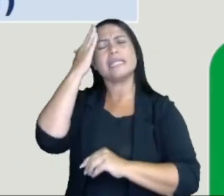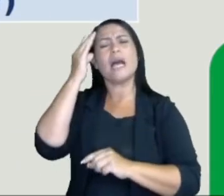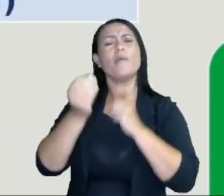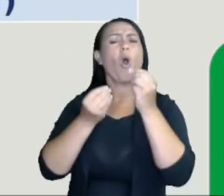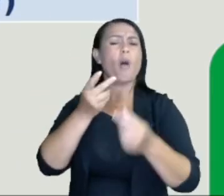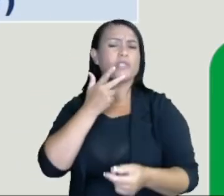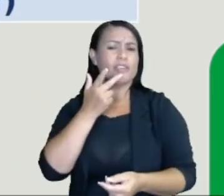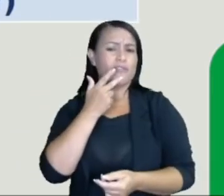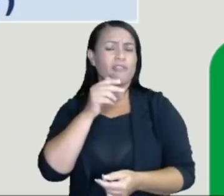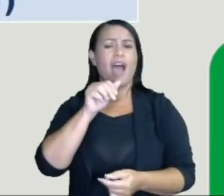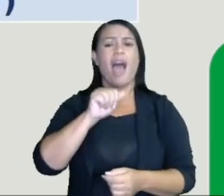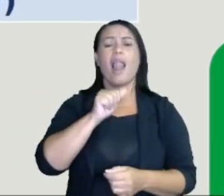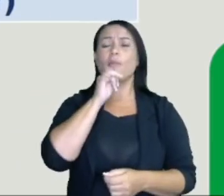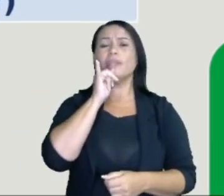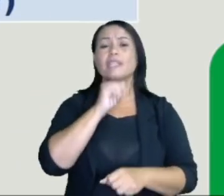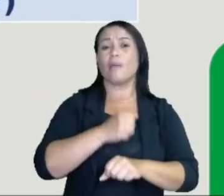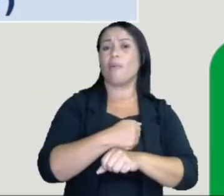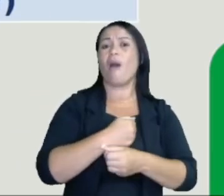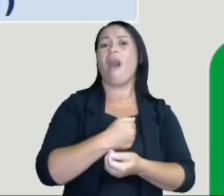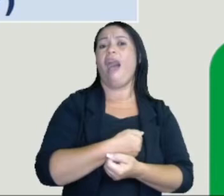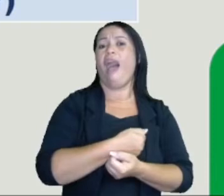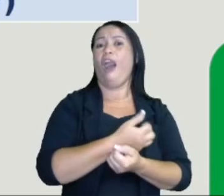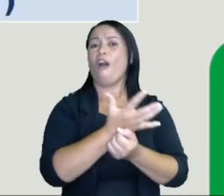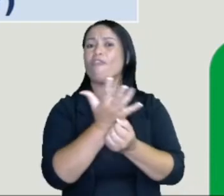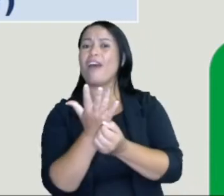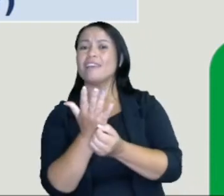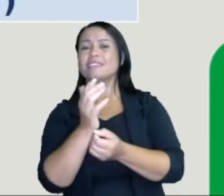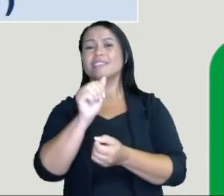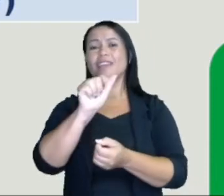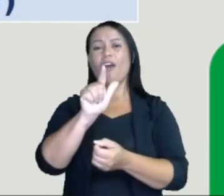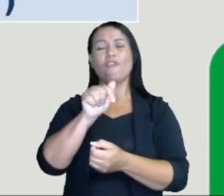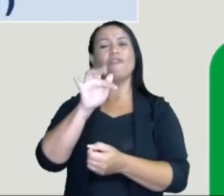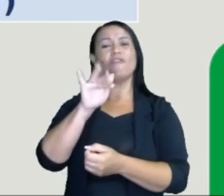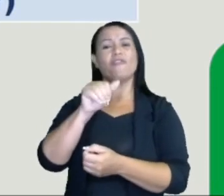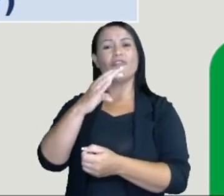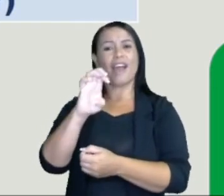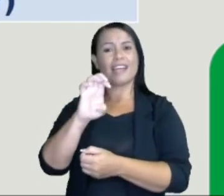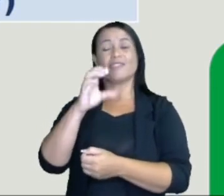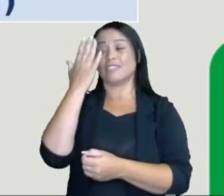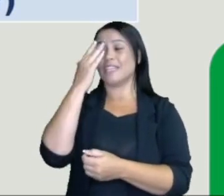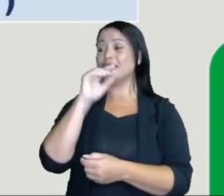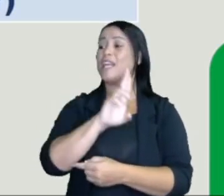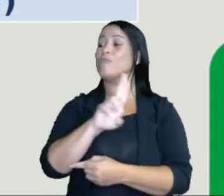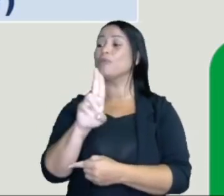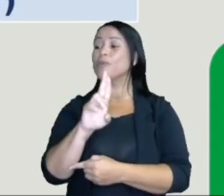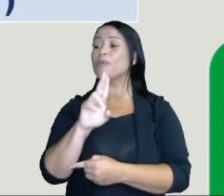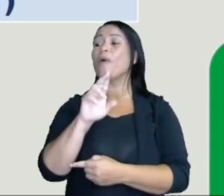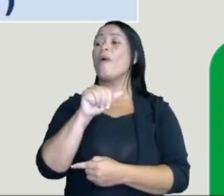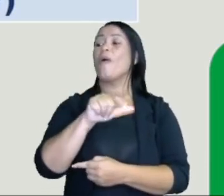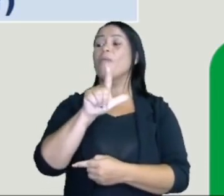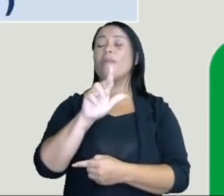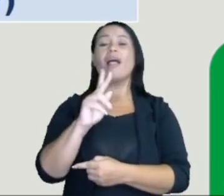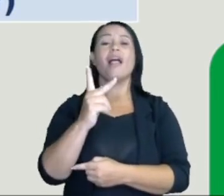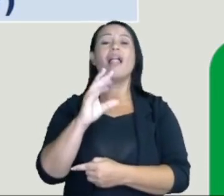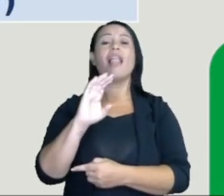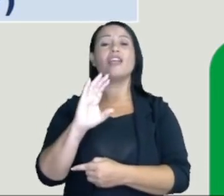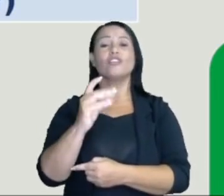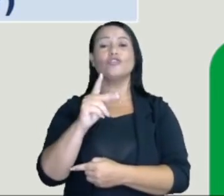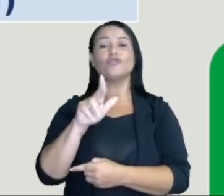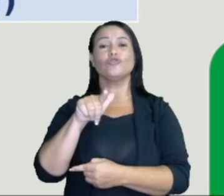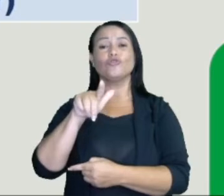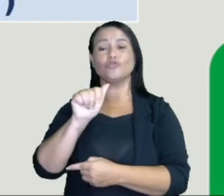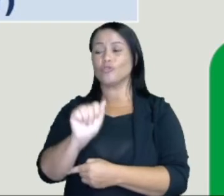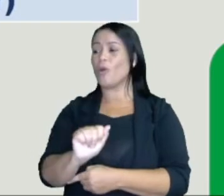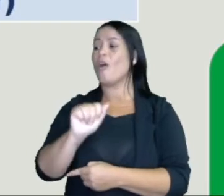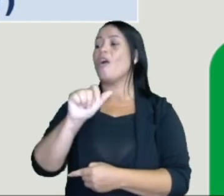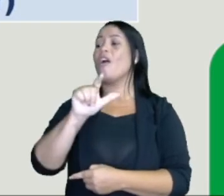é que se diz alface em espanhol? Aí você já sabe que é lechuga. Certo? Então, vamos lá. Lechuga,